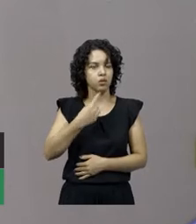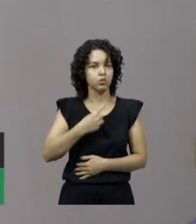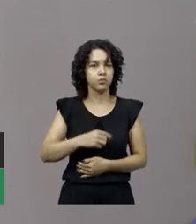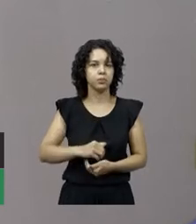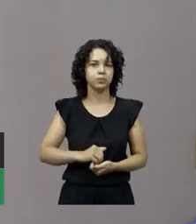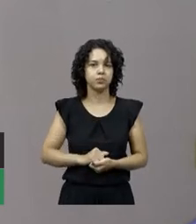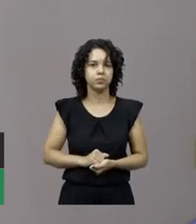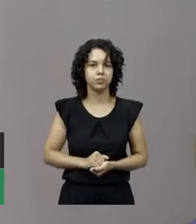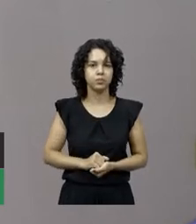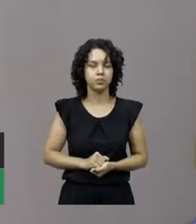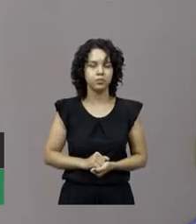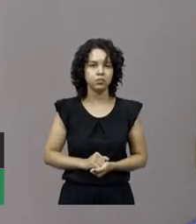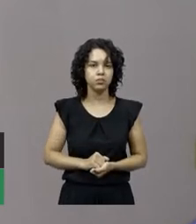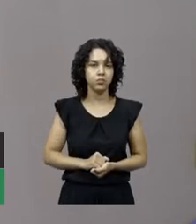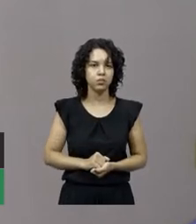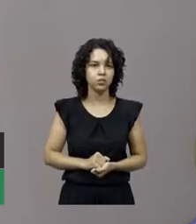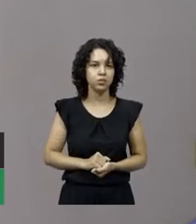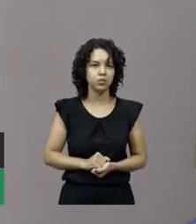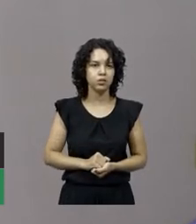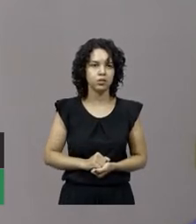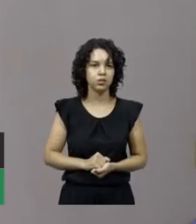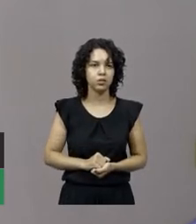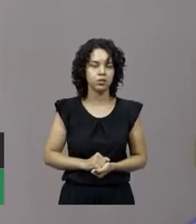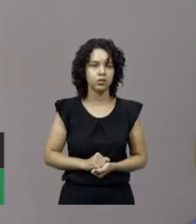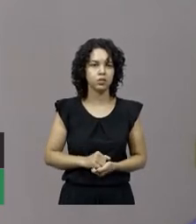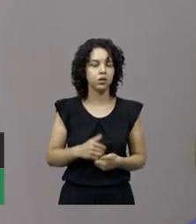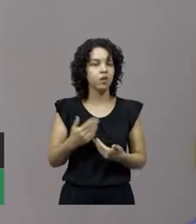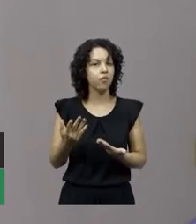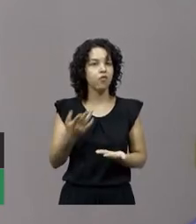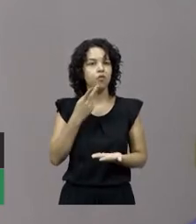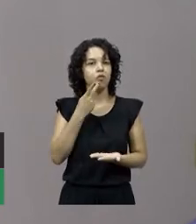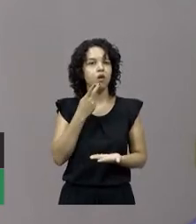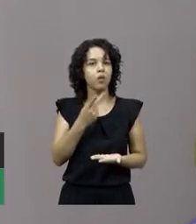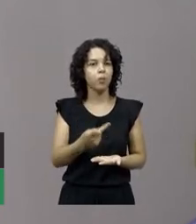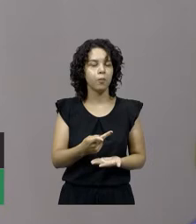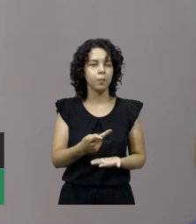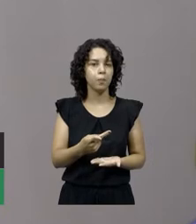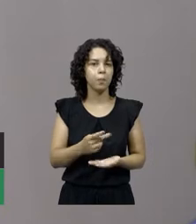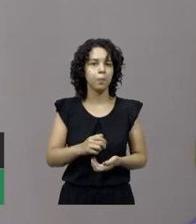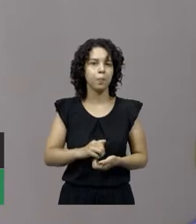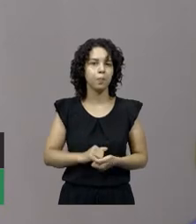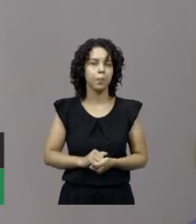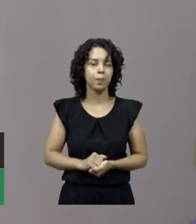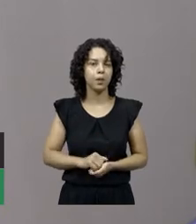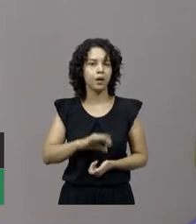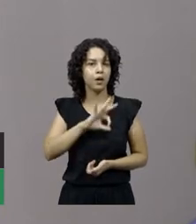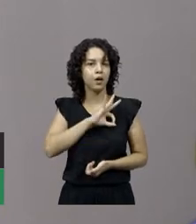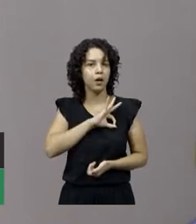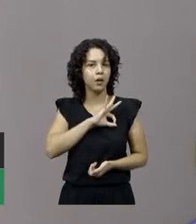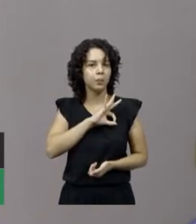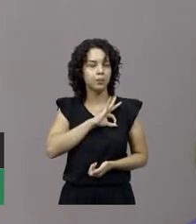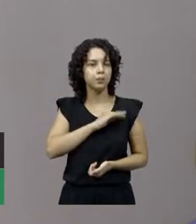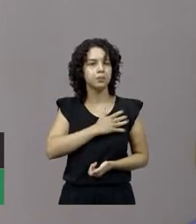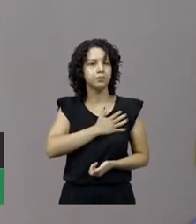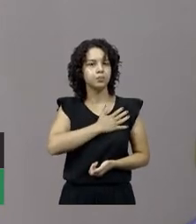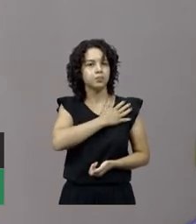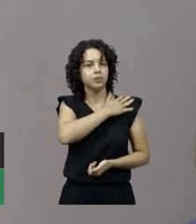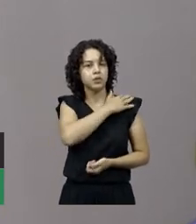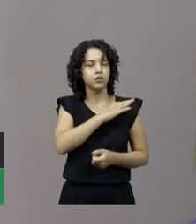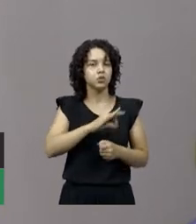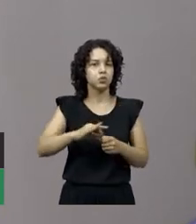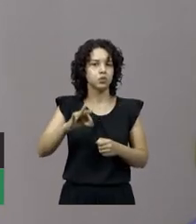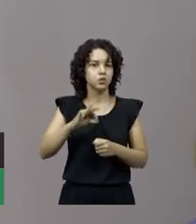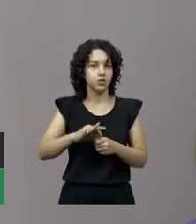um deputado, e falou da Polícia Militar como uma grande instituição que é.